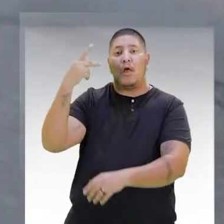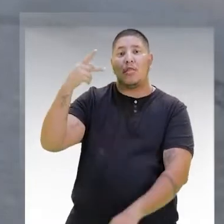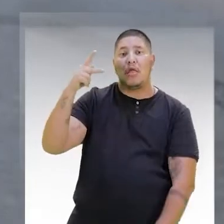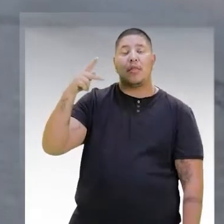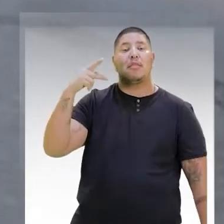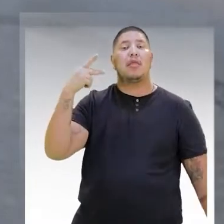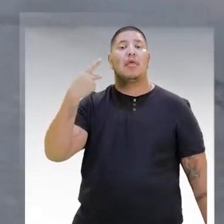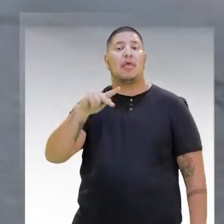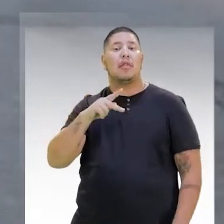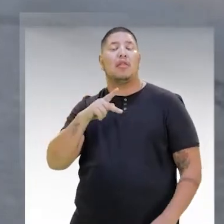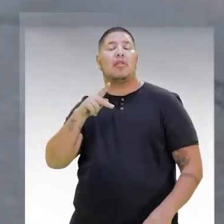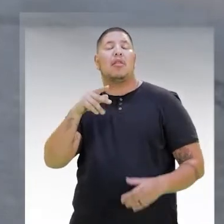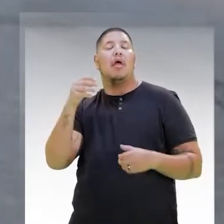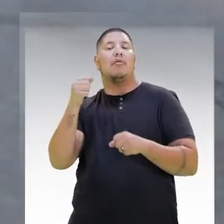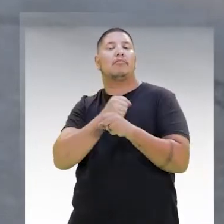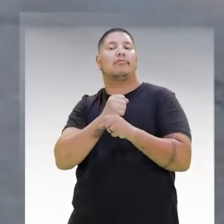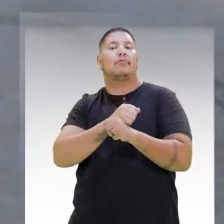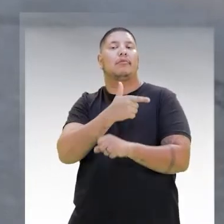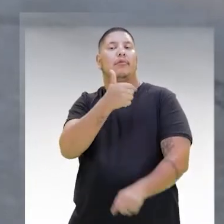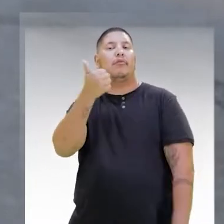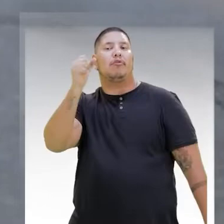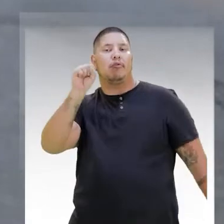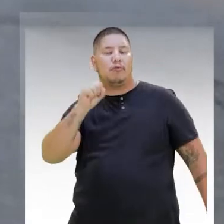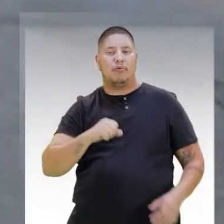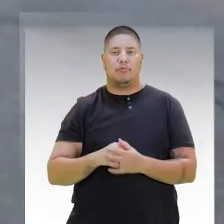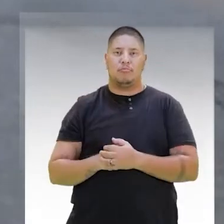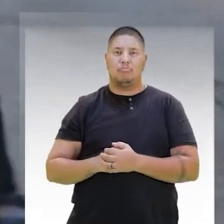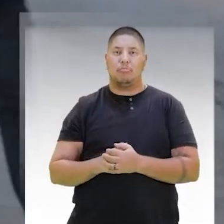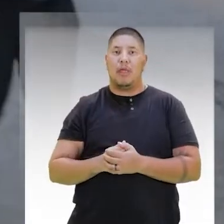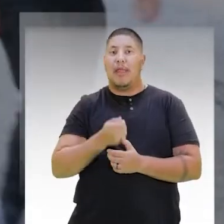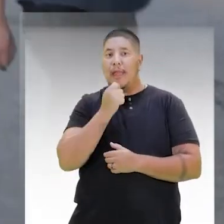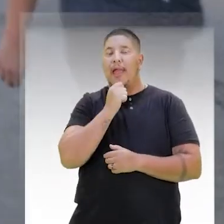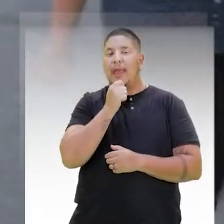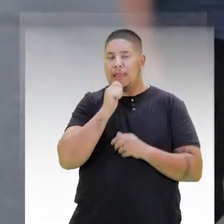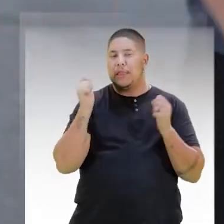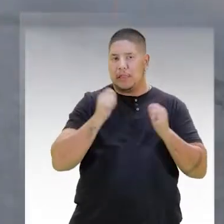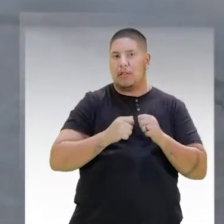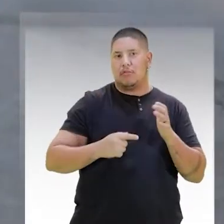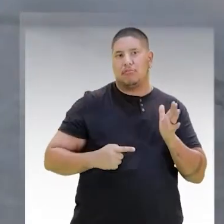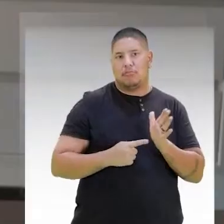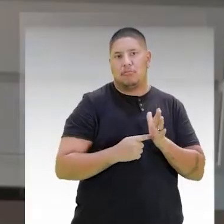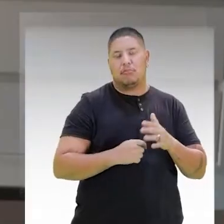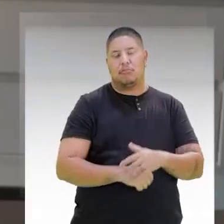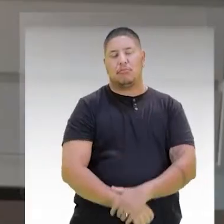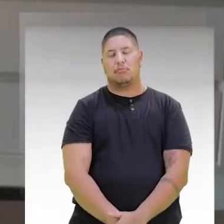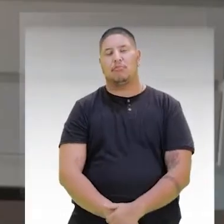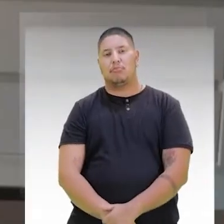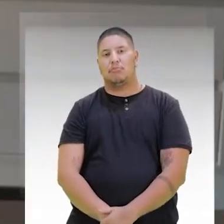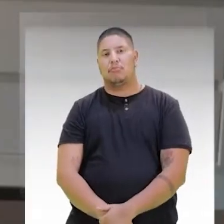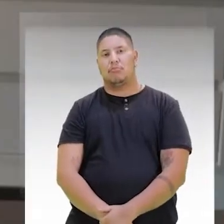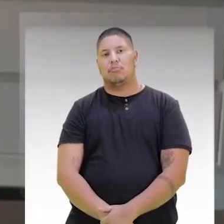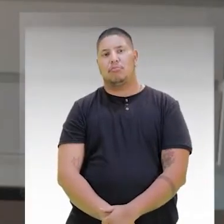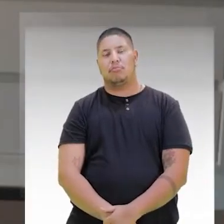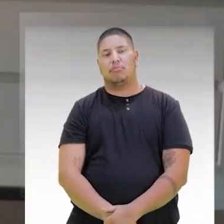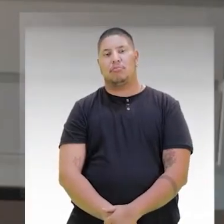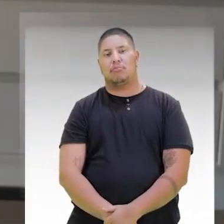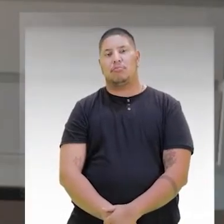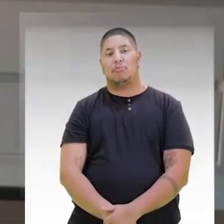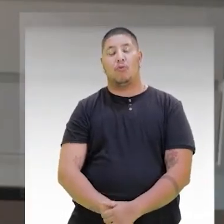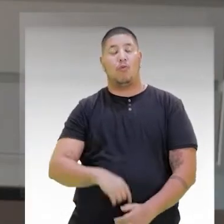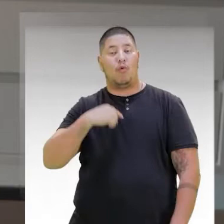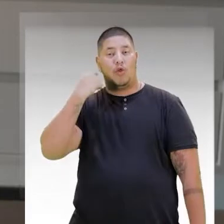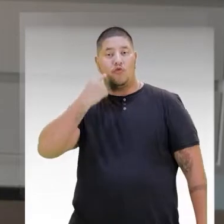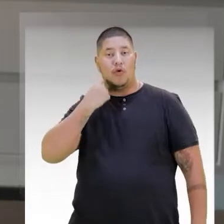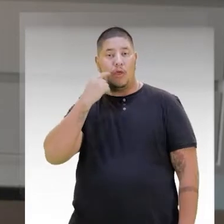nas eleições de 2018. Ainda cabe recurso da decisão. O advogado eleitoral Jonatas